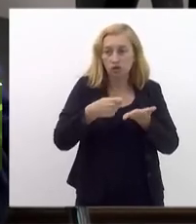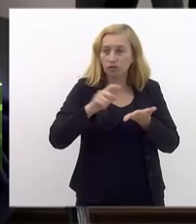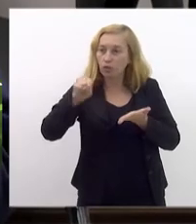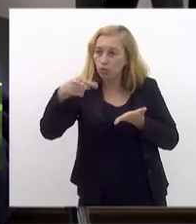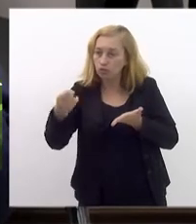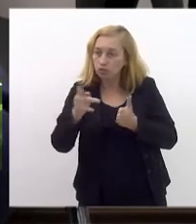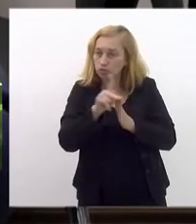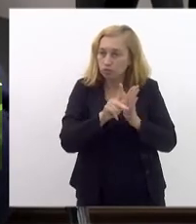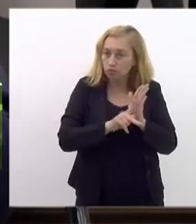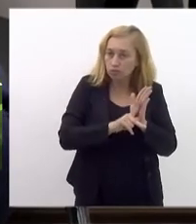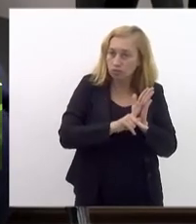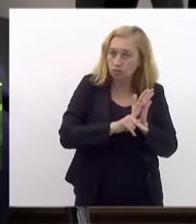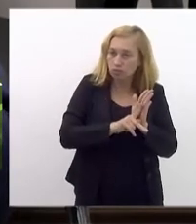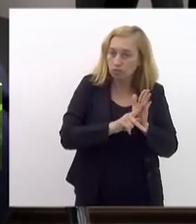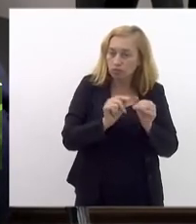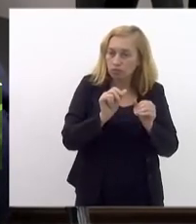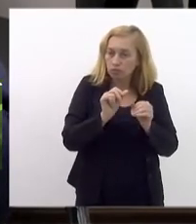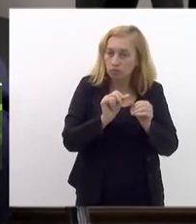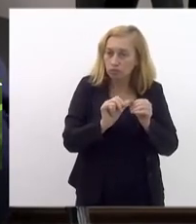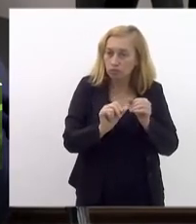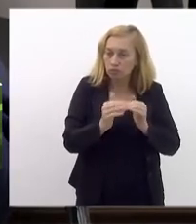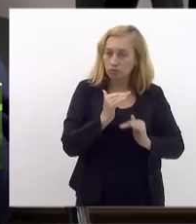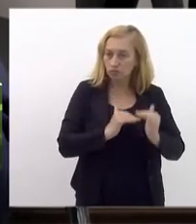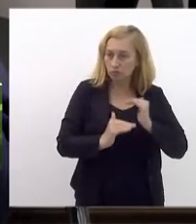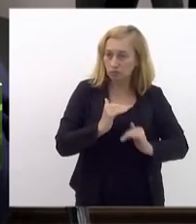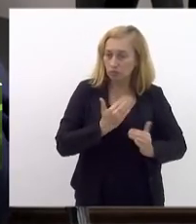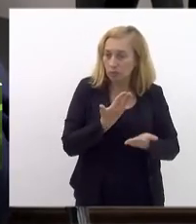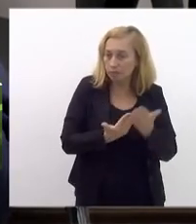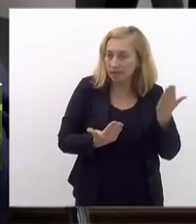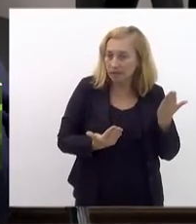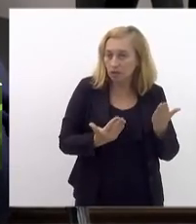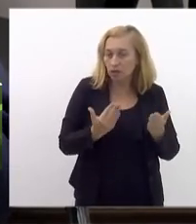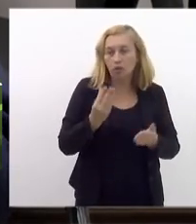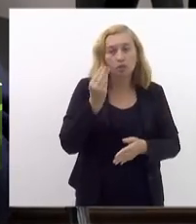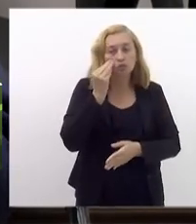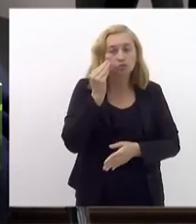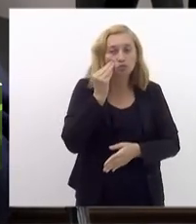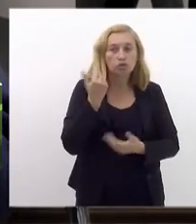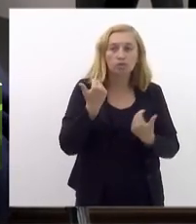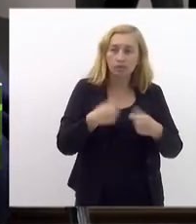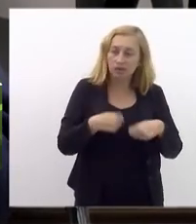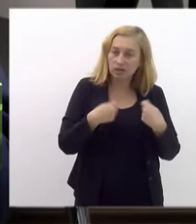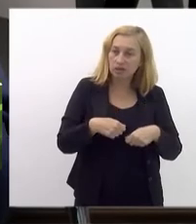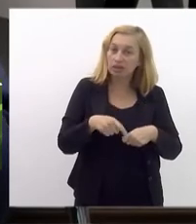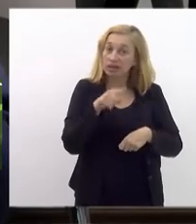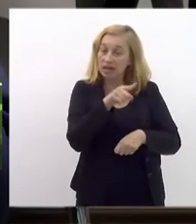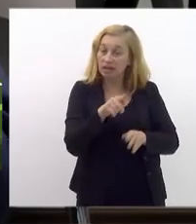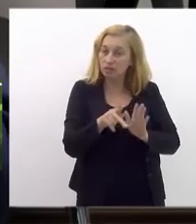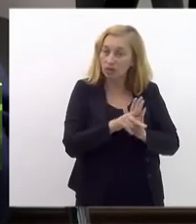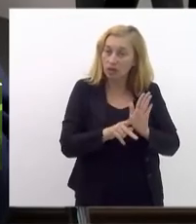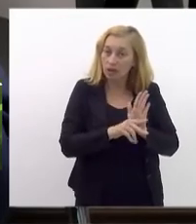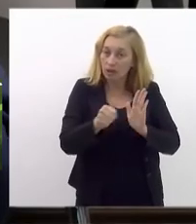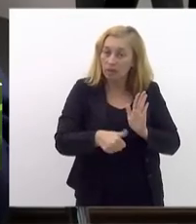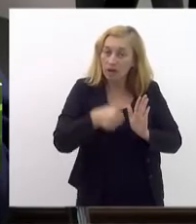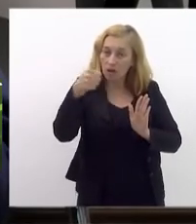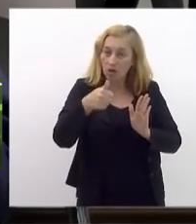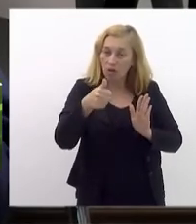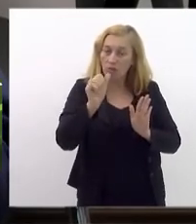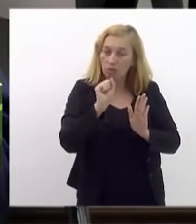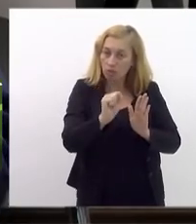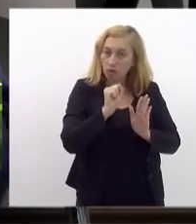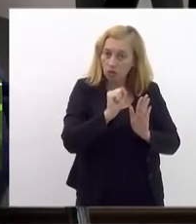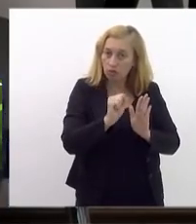projeto que faça retroceder e perder os prazos. Temos que fazer desse projeto o melhor projeto